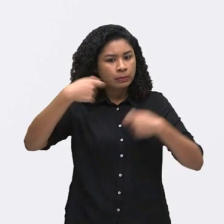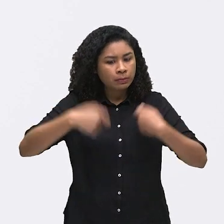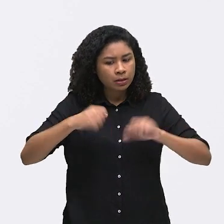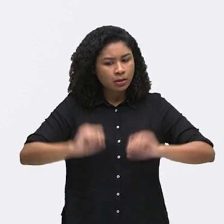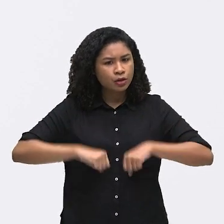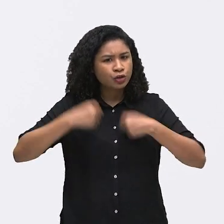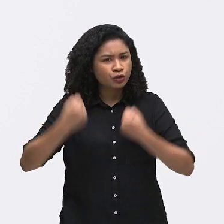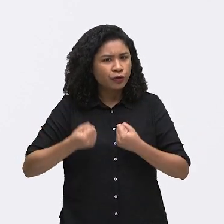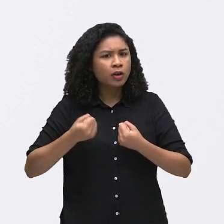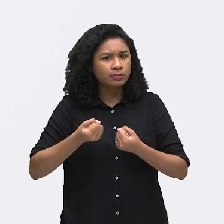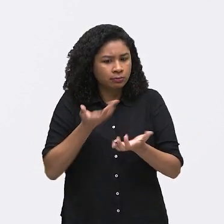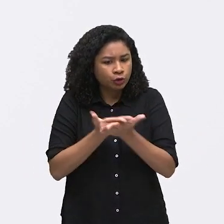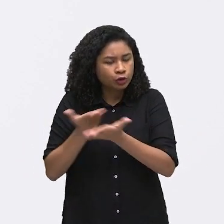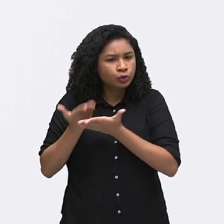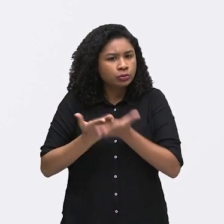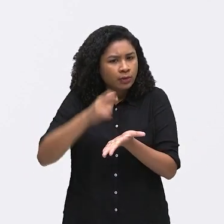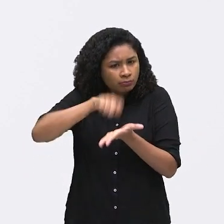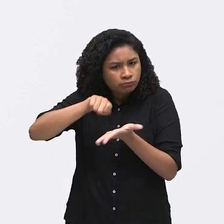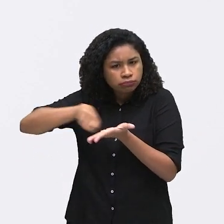realizar,